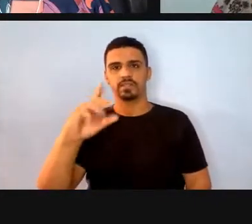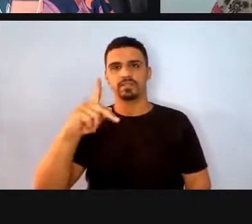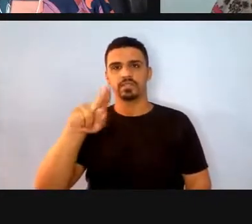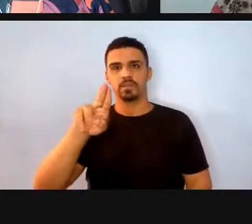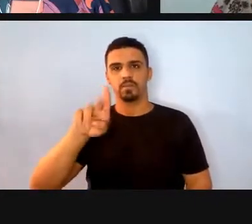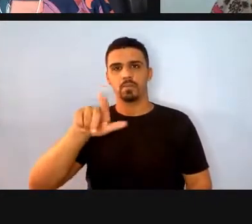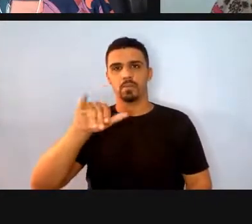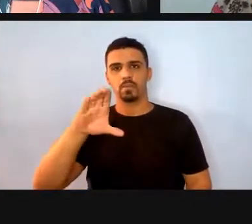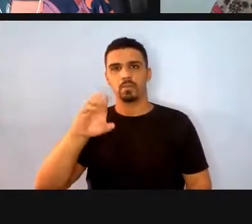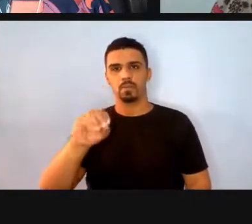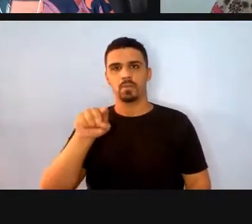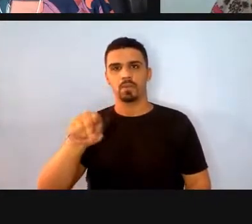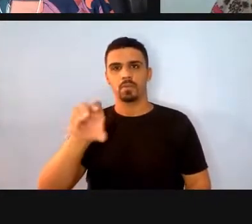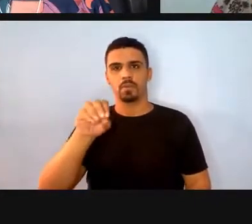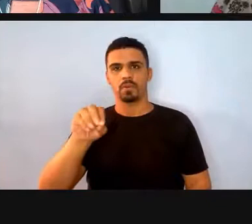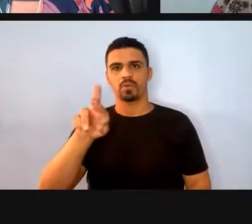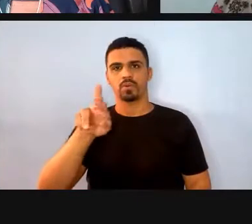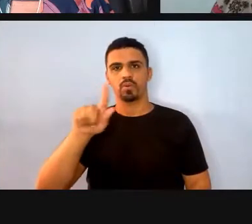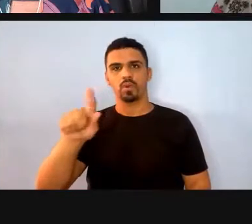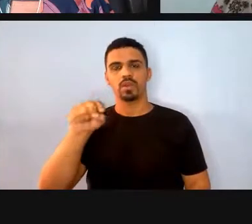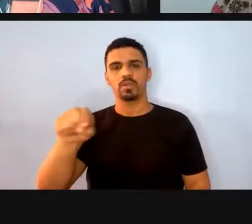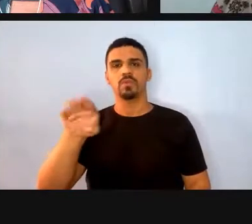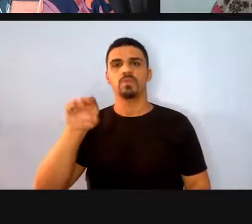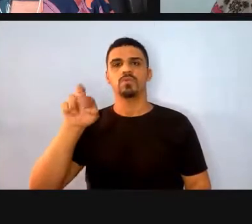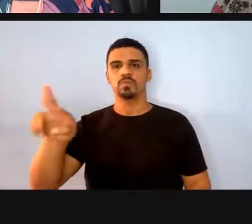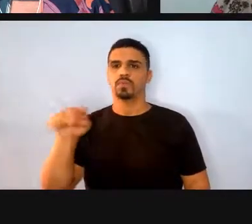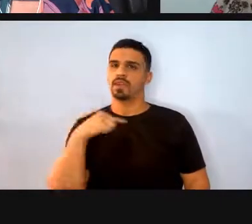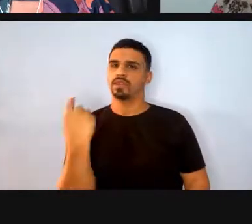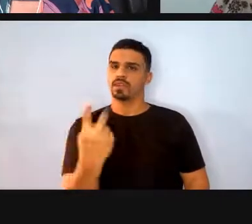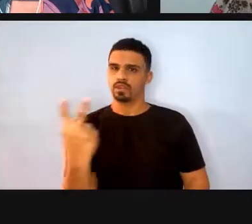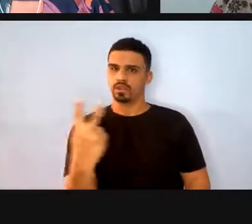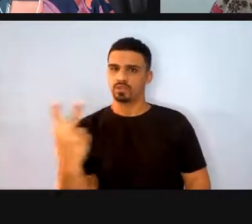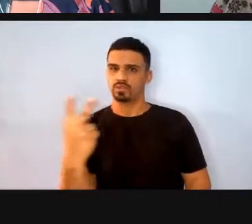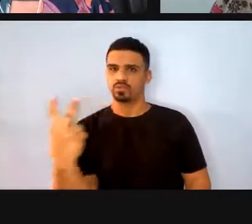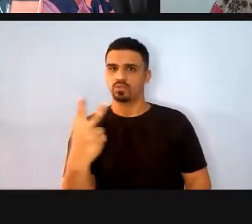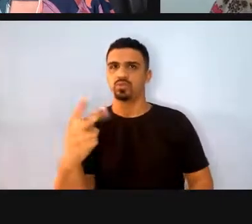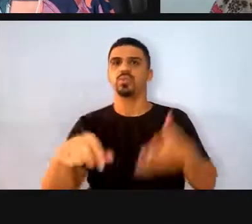abcpublica.org.br, a Associação Brasileira de Comunicação Pública, que nós duas participamos, né, Dini?